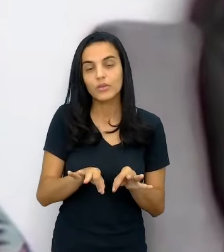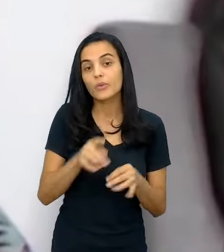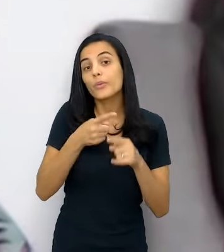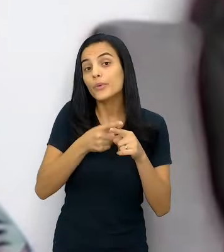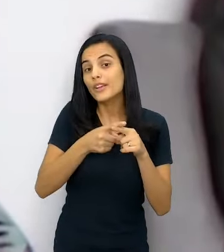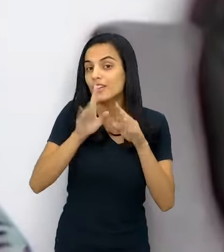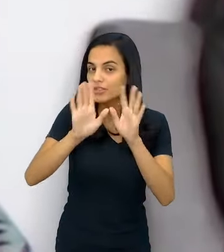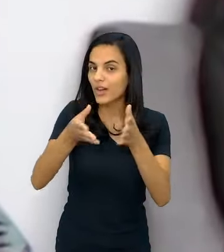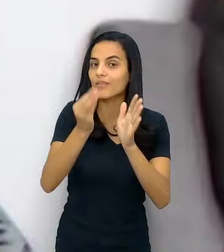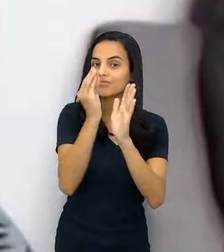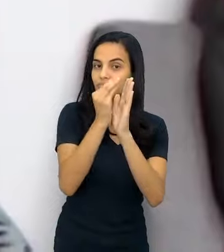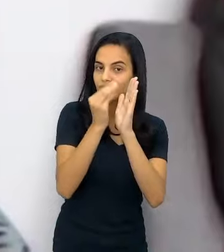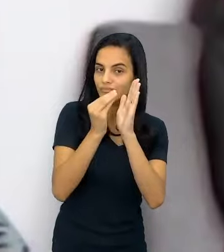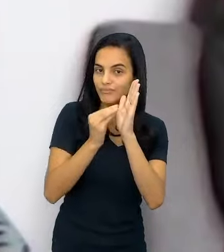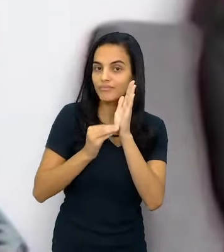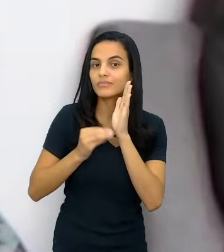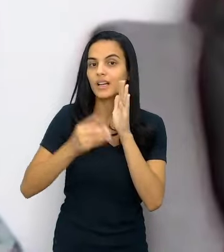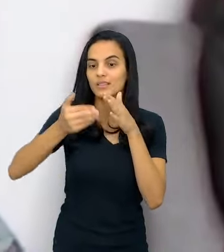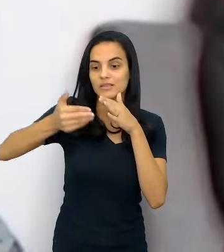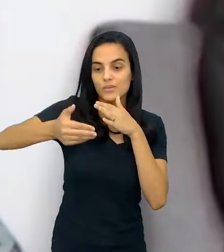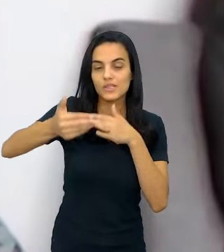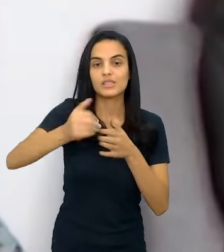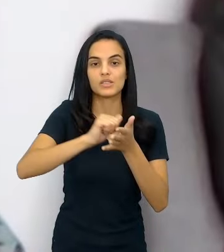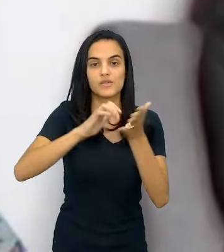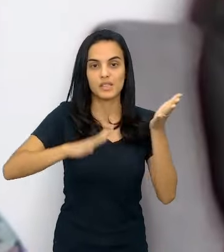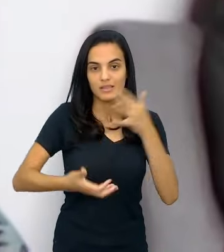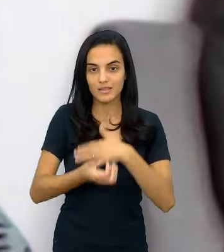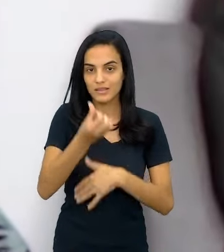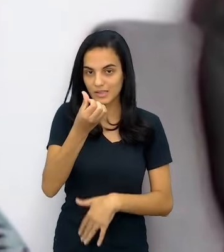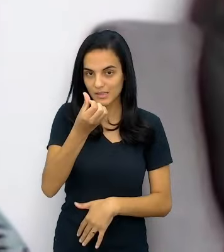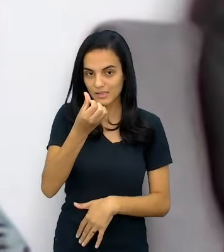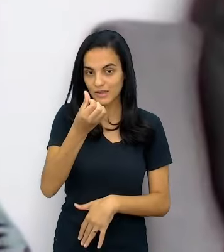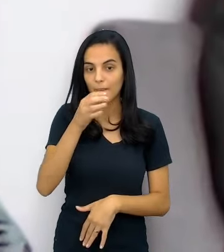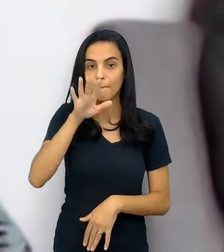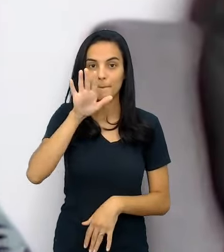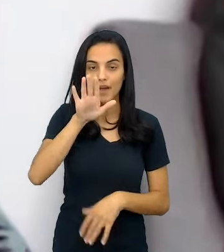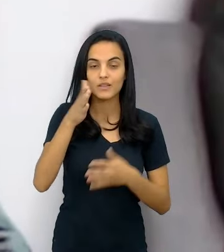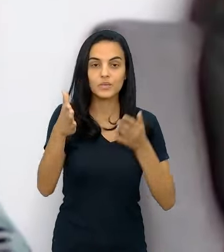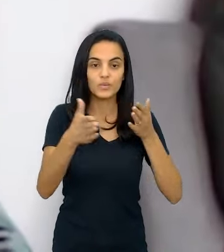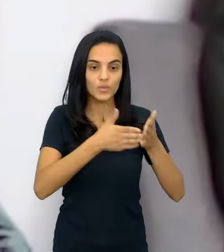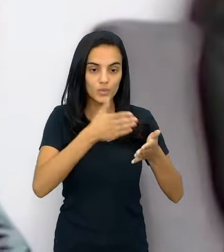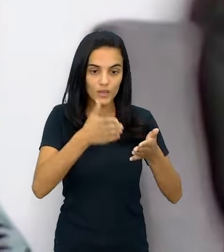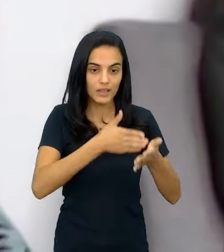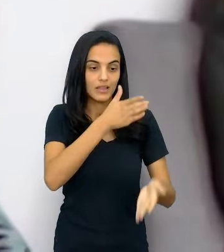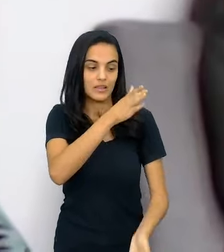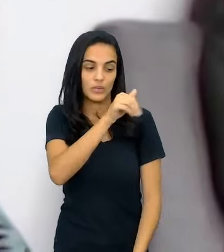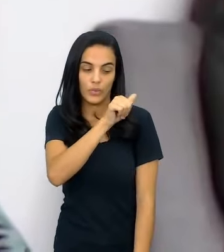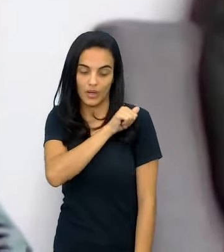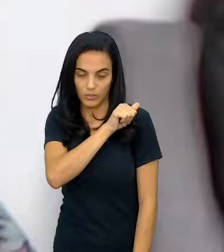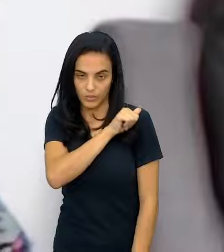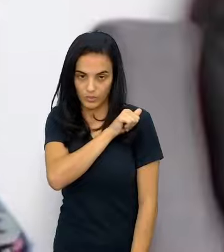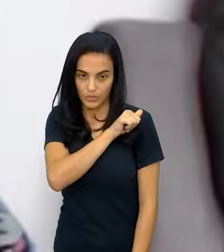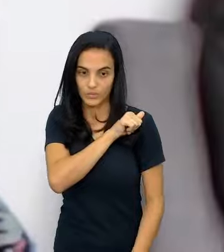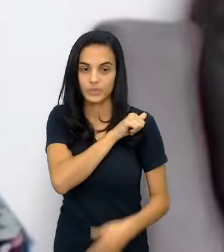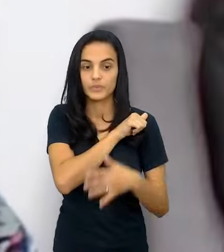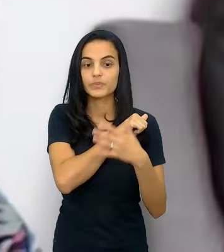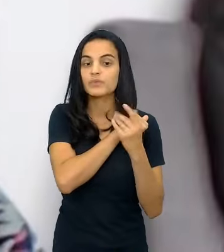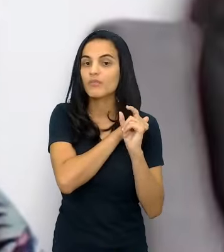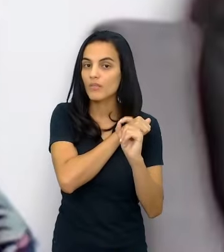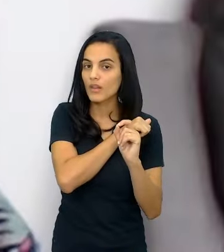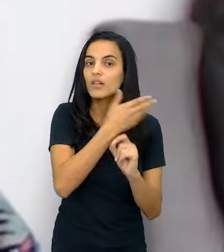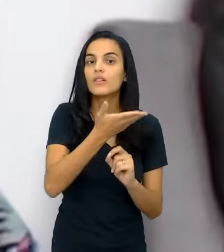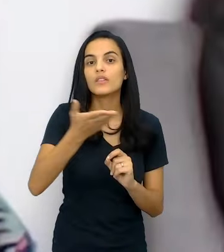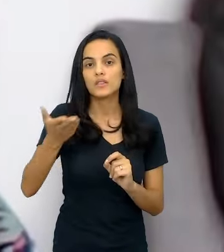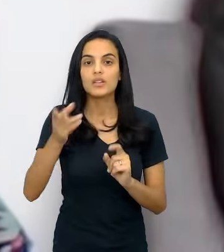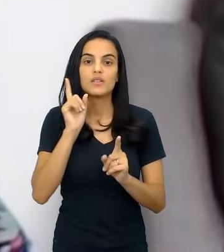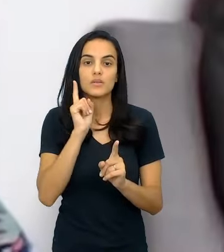já colocaram direto lá, sequência de atividade 6. É no caderno do estudante que vocês